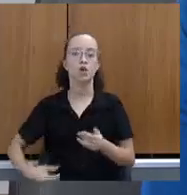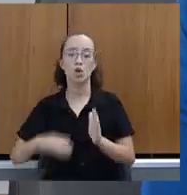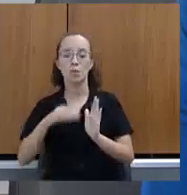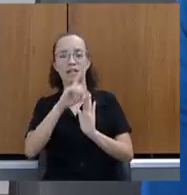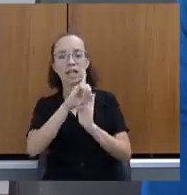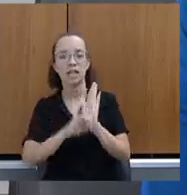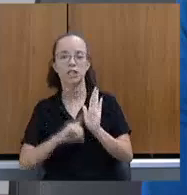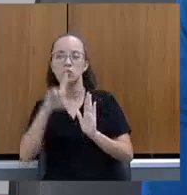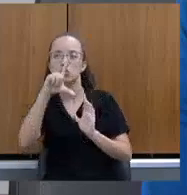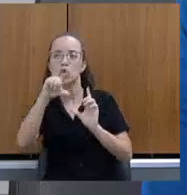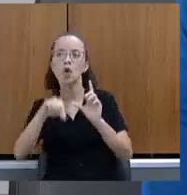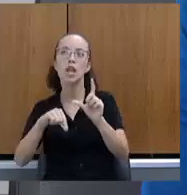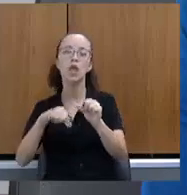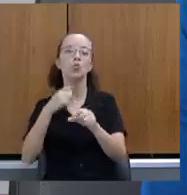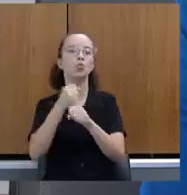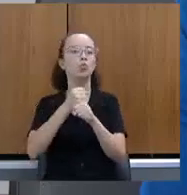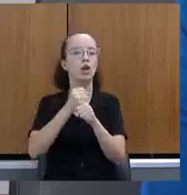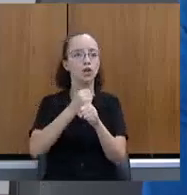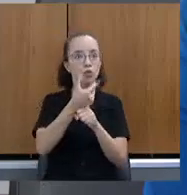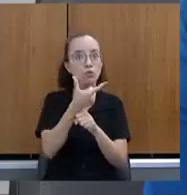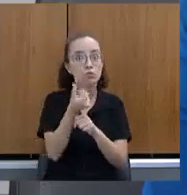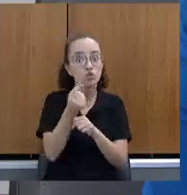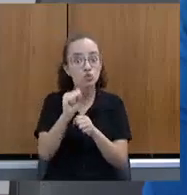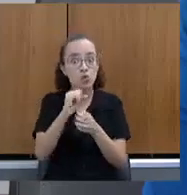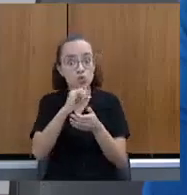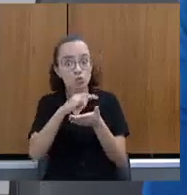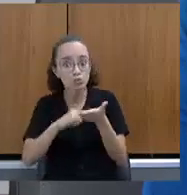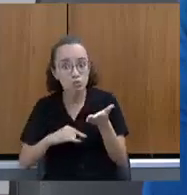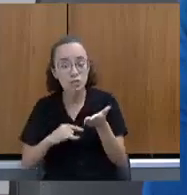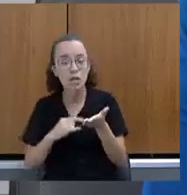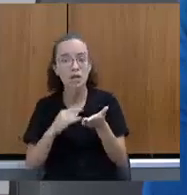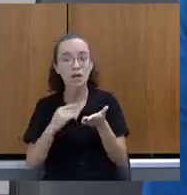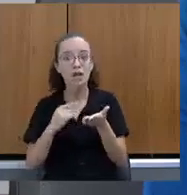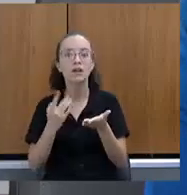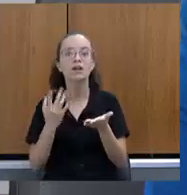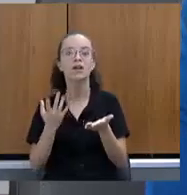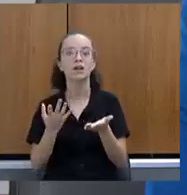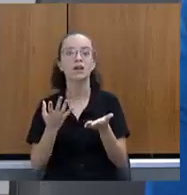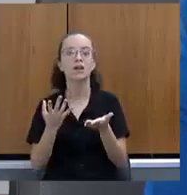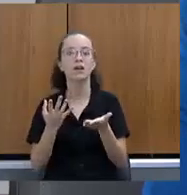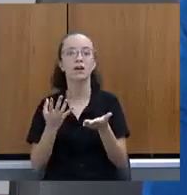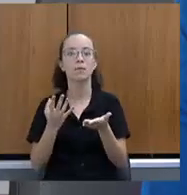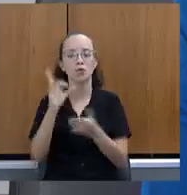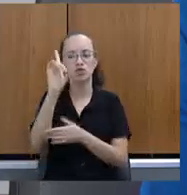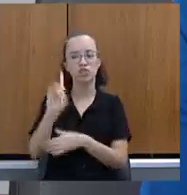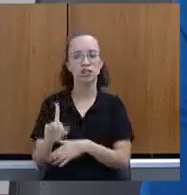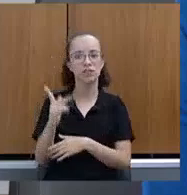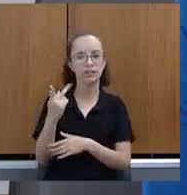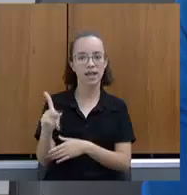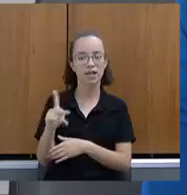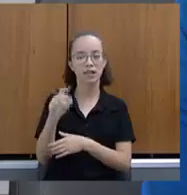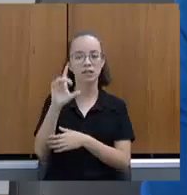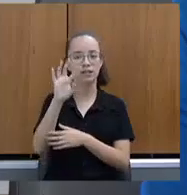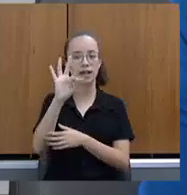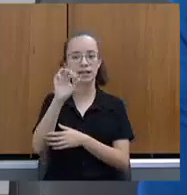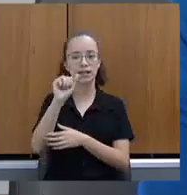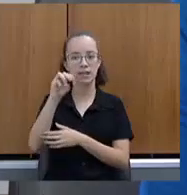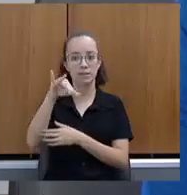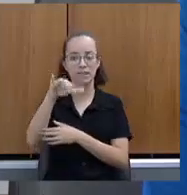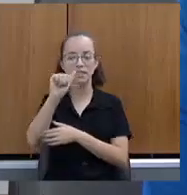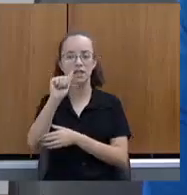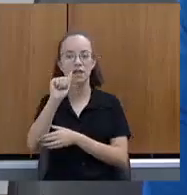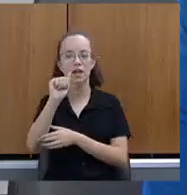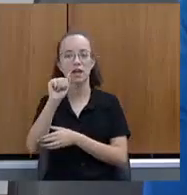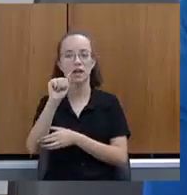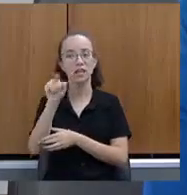de prioridade lá de 2018 para dar celeridade ao direito da Tâmisa de minerar Serra do Curral e